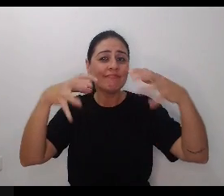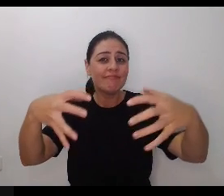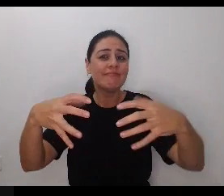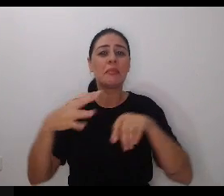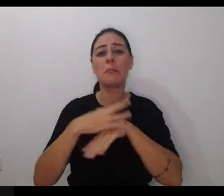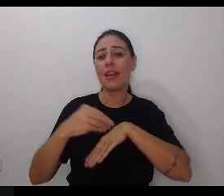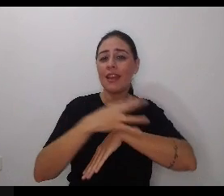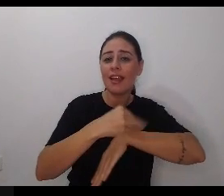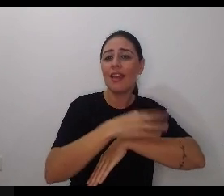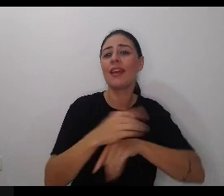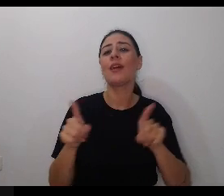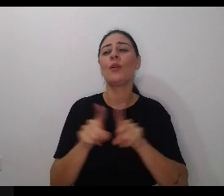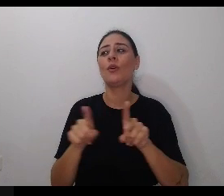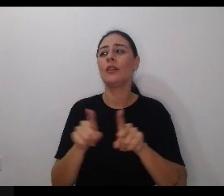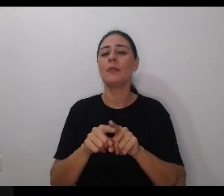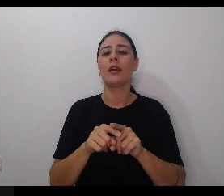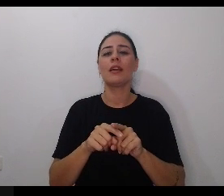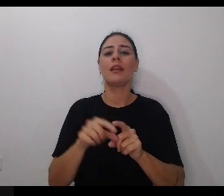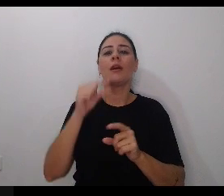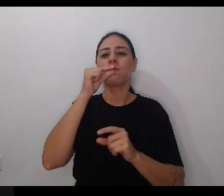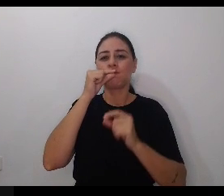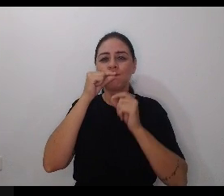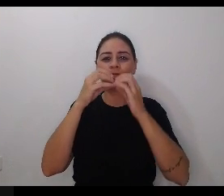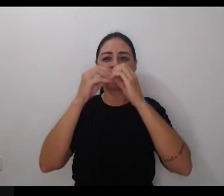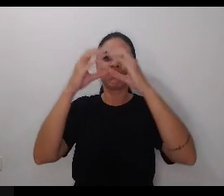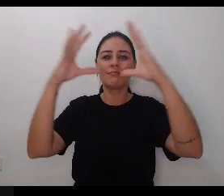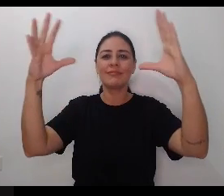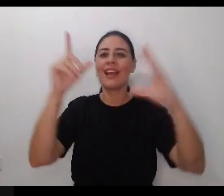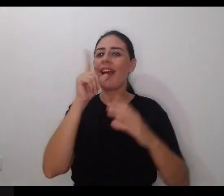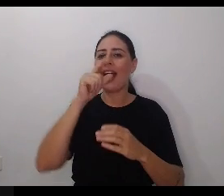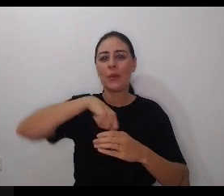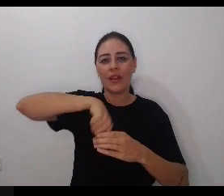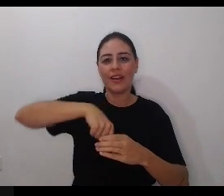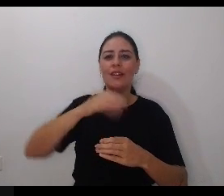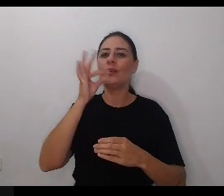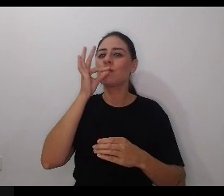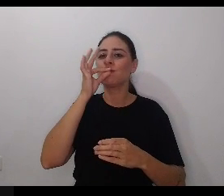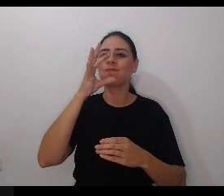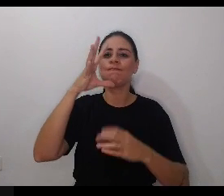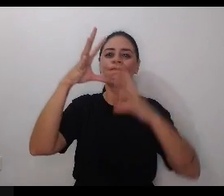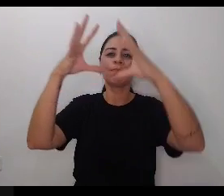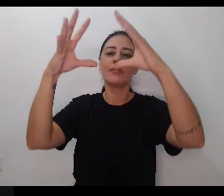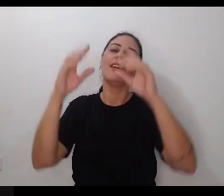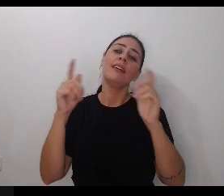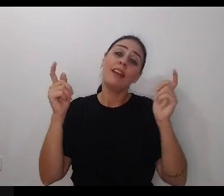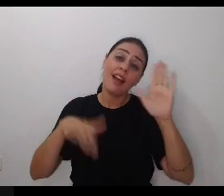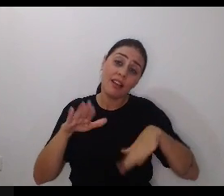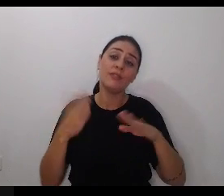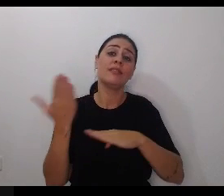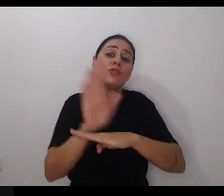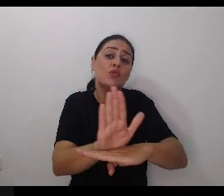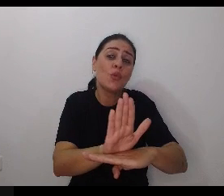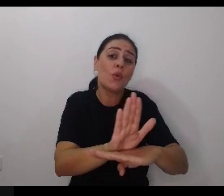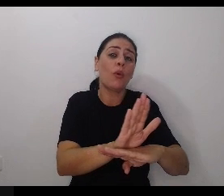molas, um bichinho de pelúcia, então bolinha de sabão. São recursos que vocês percebam